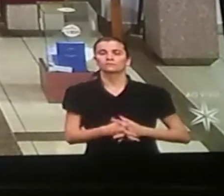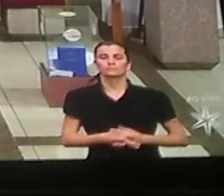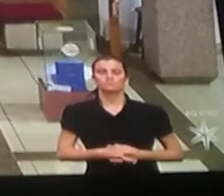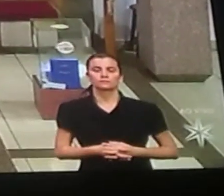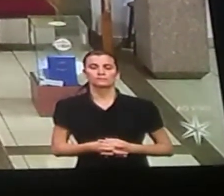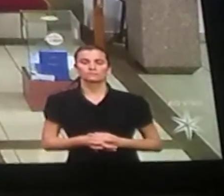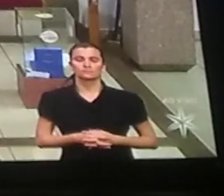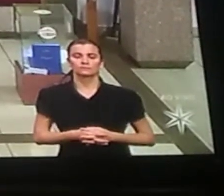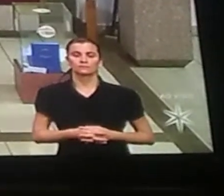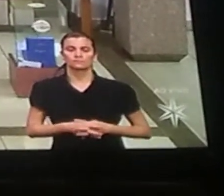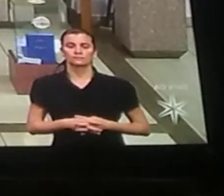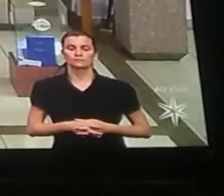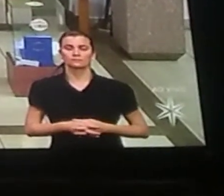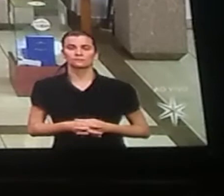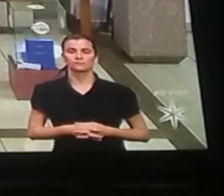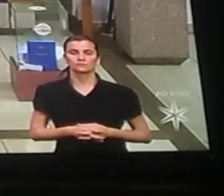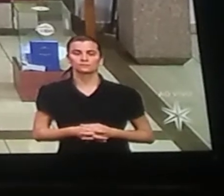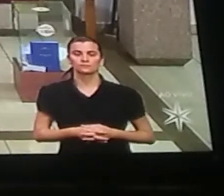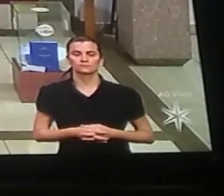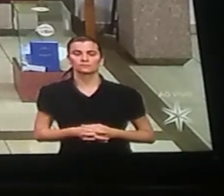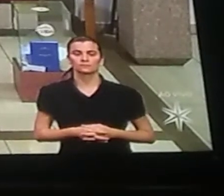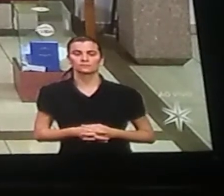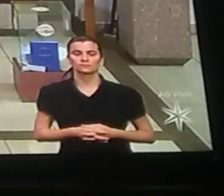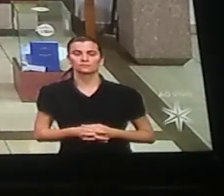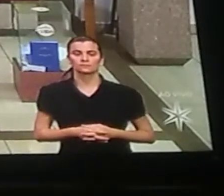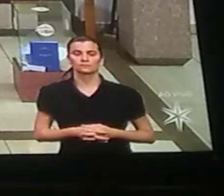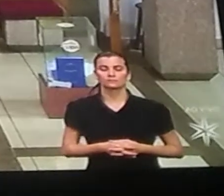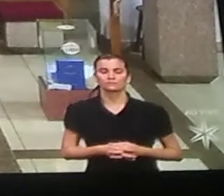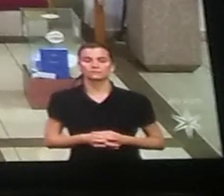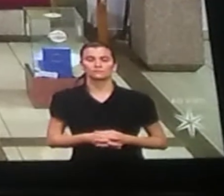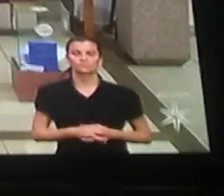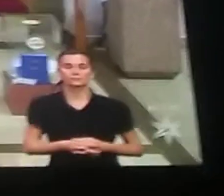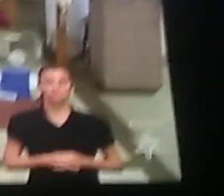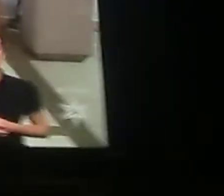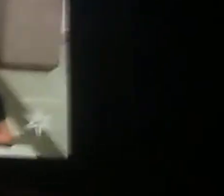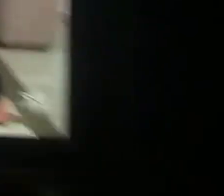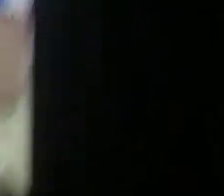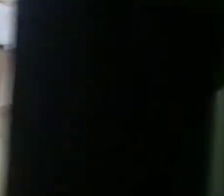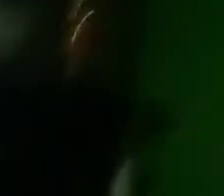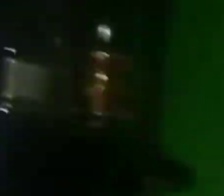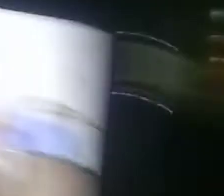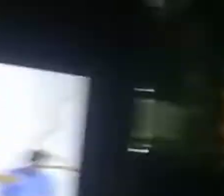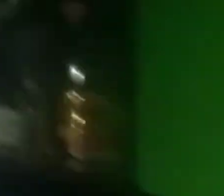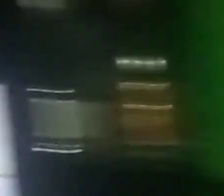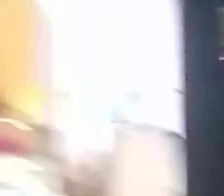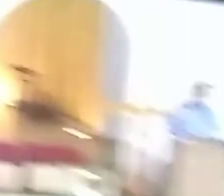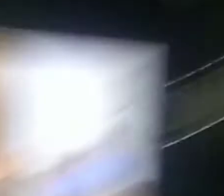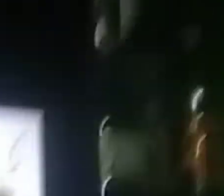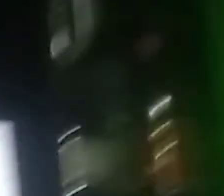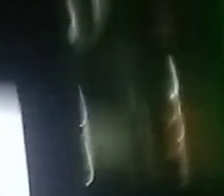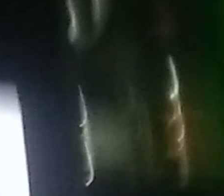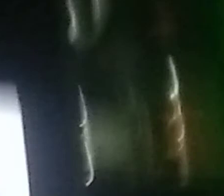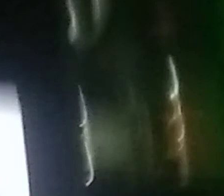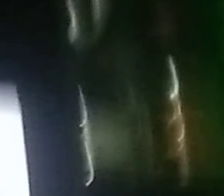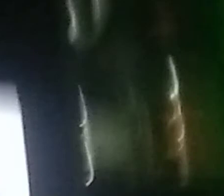O Senhor se lembra sempre. Se lembra sempre